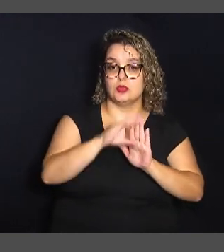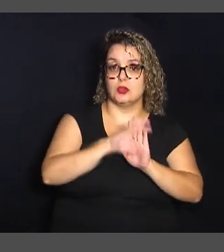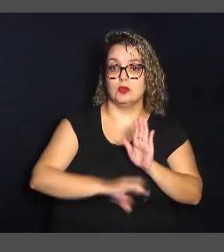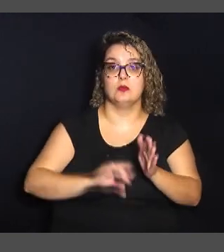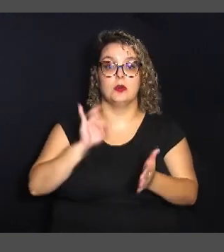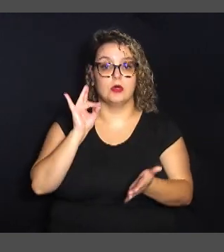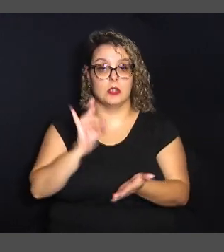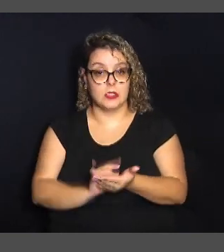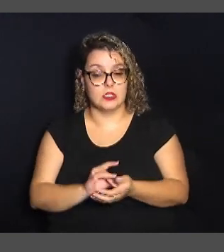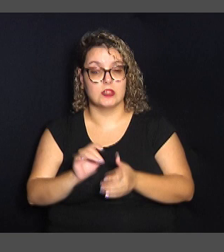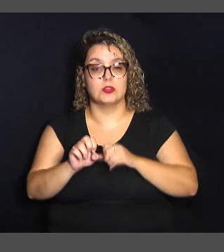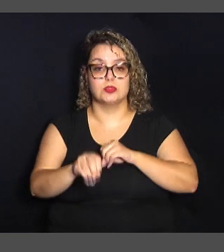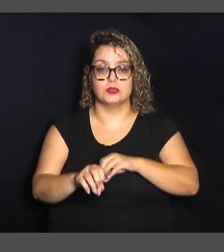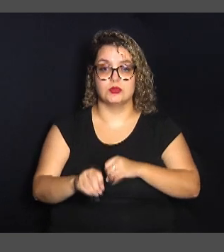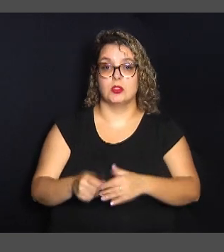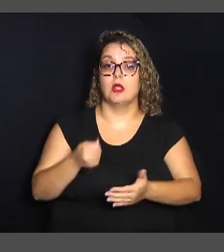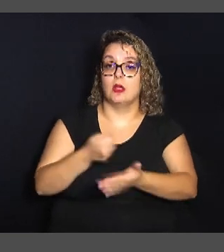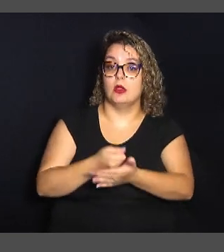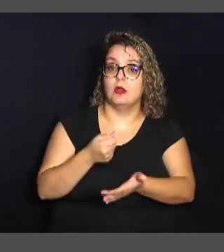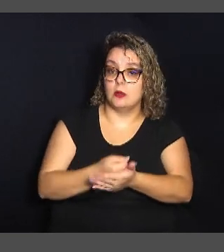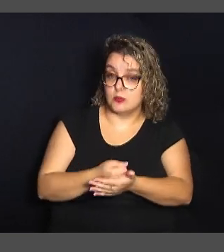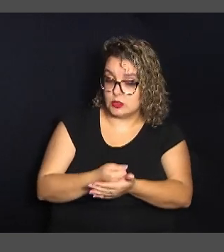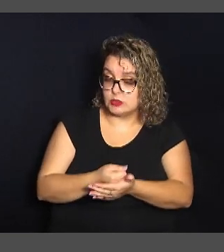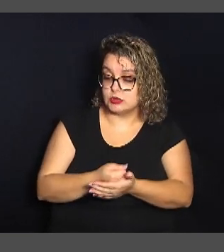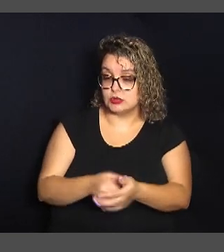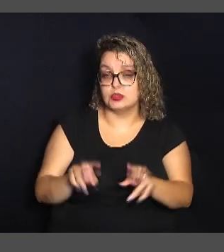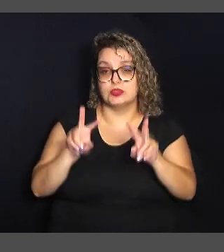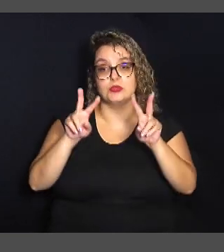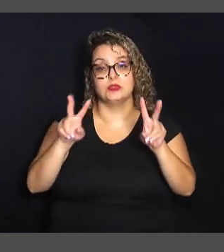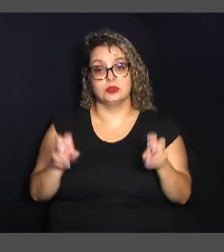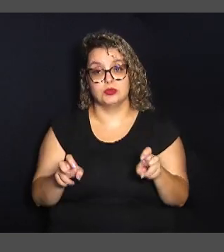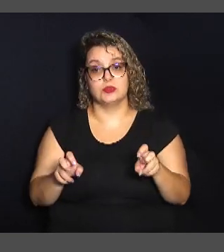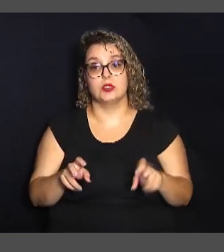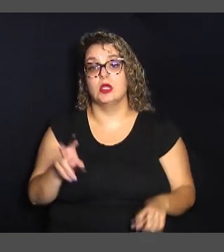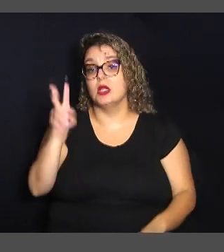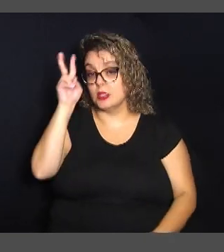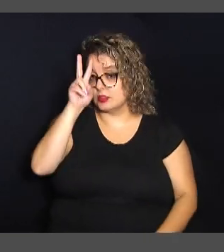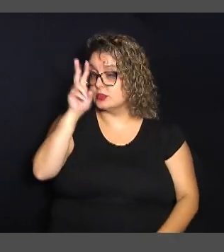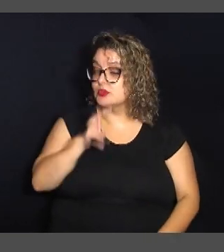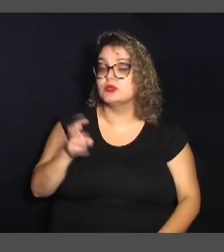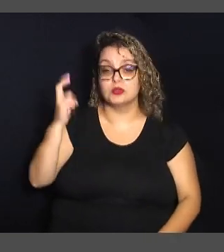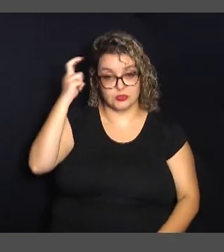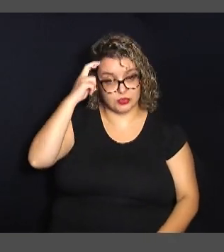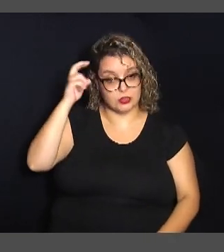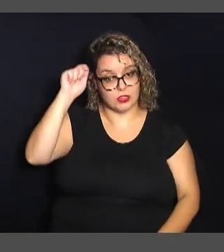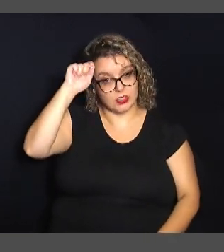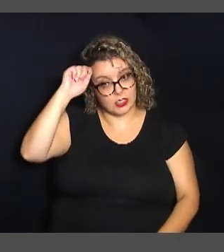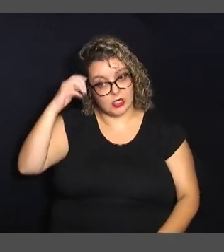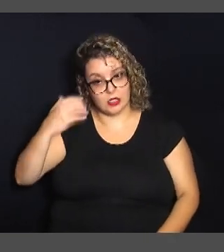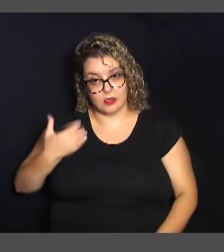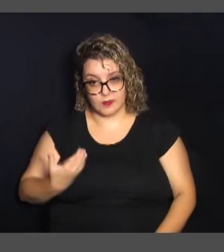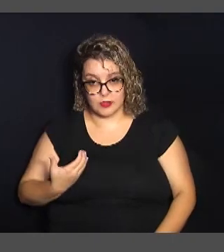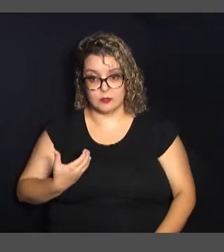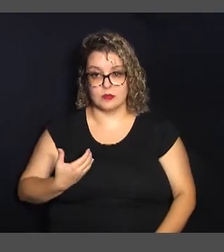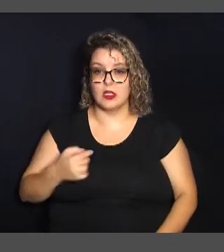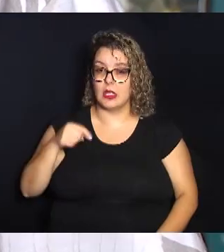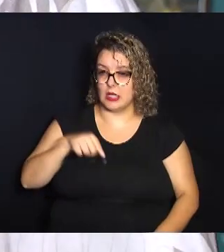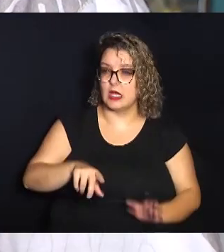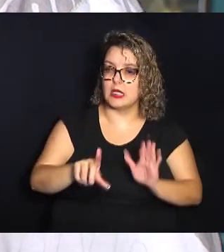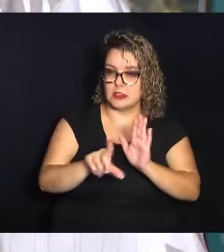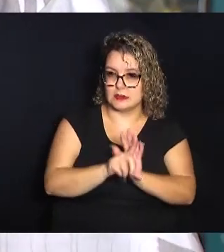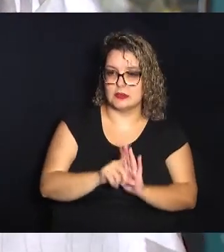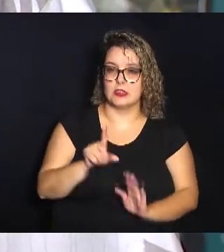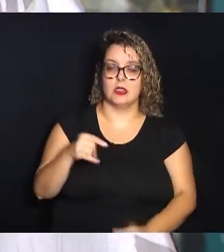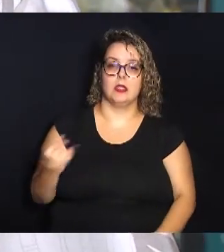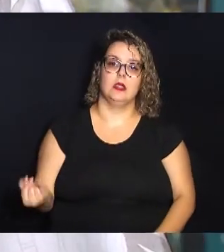currículo oficial da rede de ensino a obrigatoriedade da temática história e cultura afro-brasileira